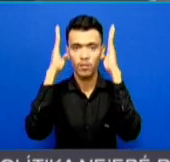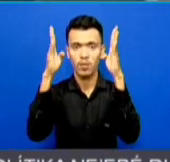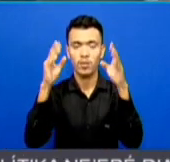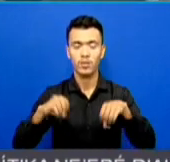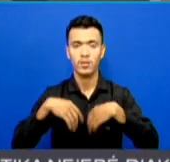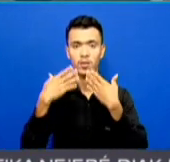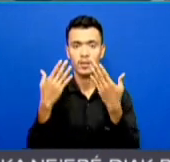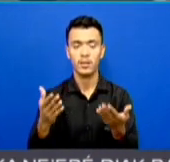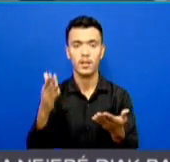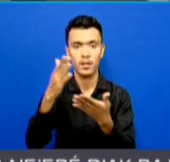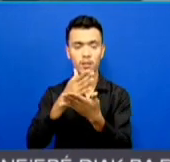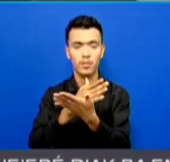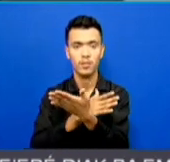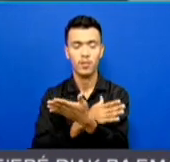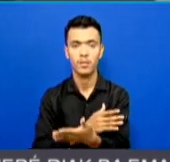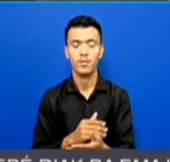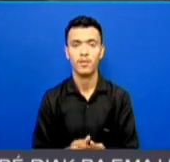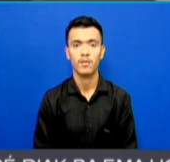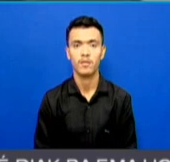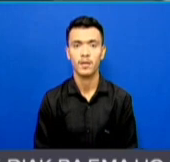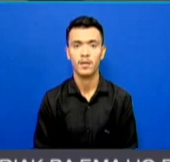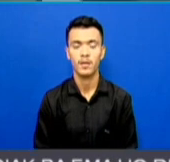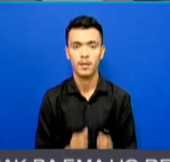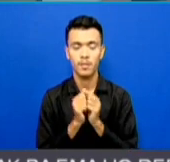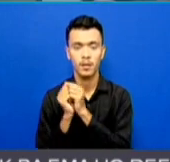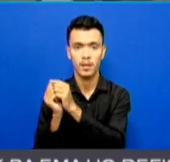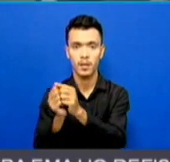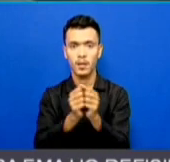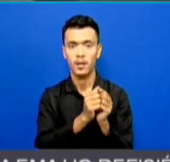tu promove profile candidatura feto maluk sira ne be que hamutu.